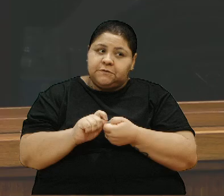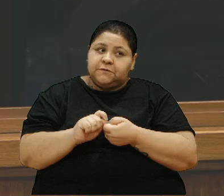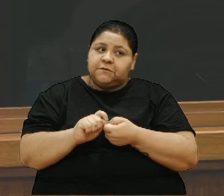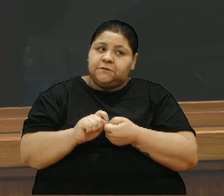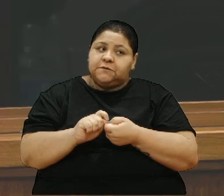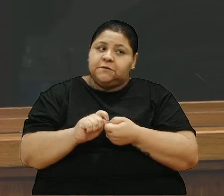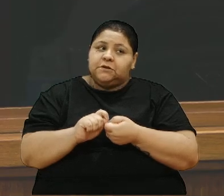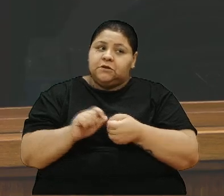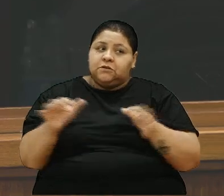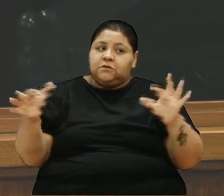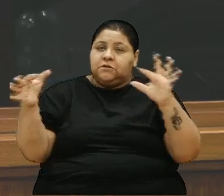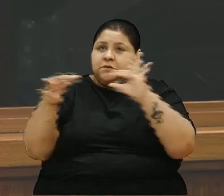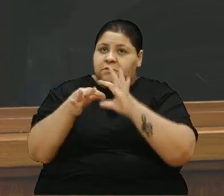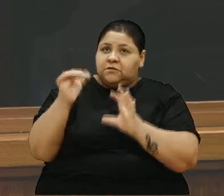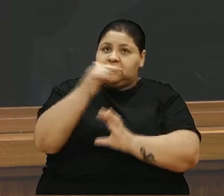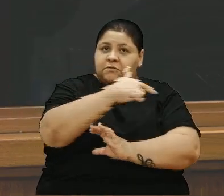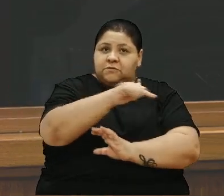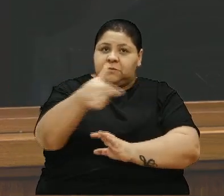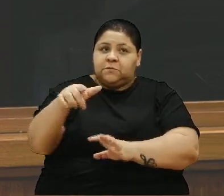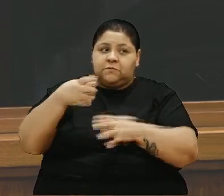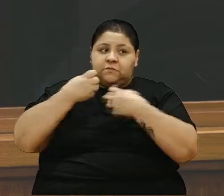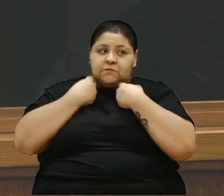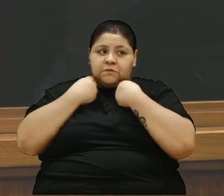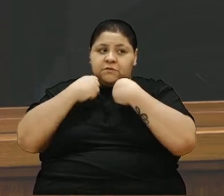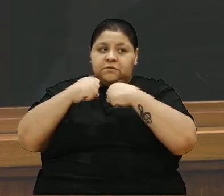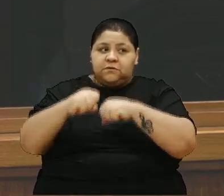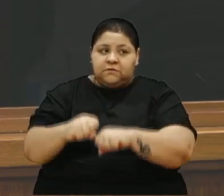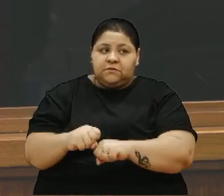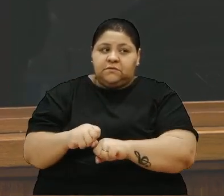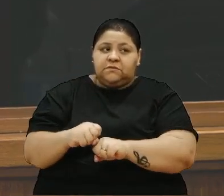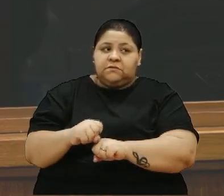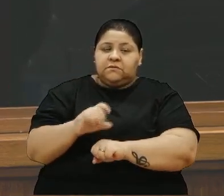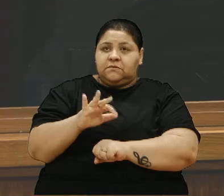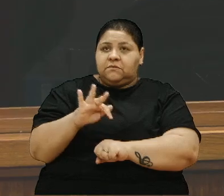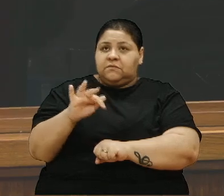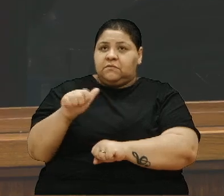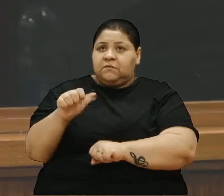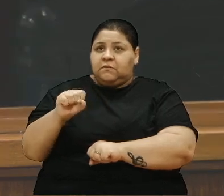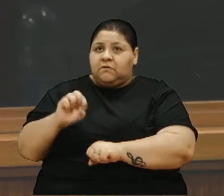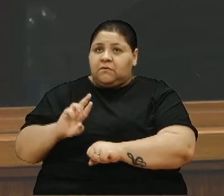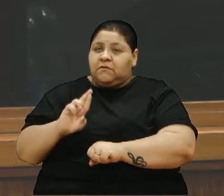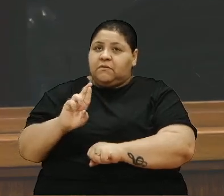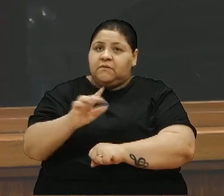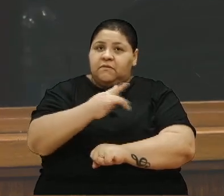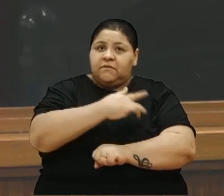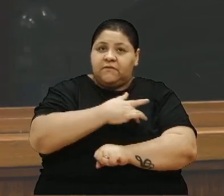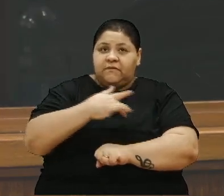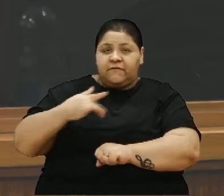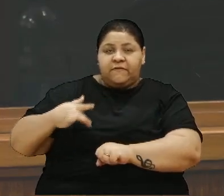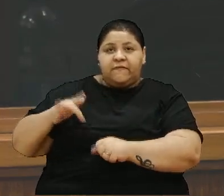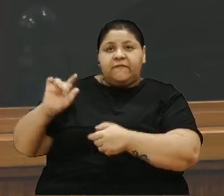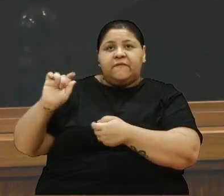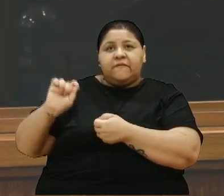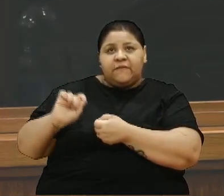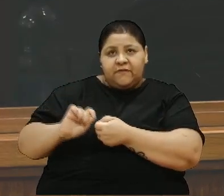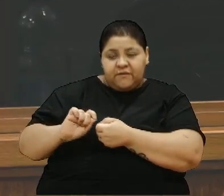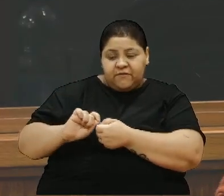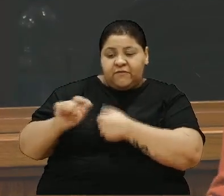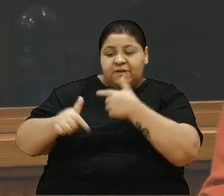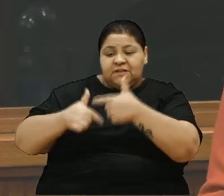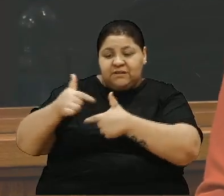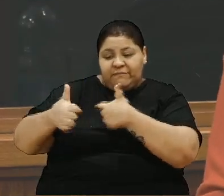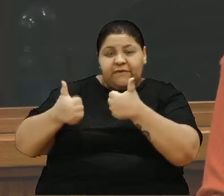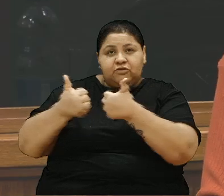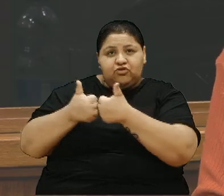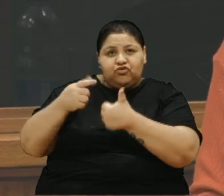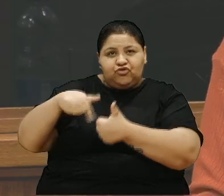em parceria com outras secretarias. A FAS respondeu que a saúde faz esse serviço junto, a